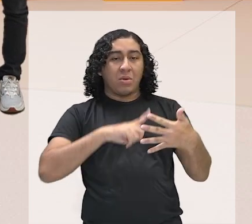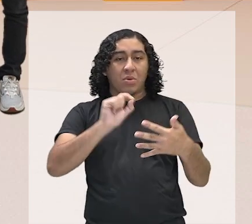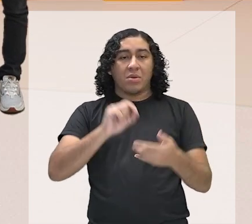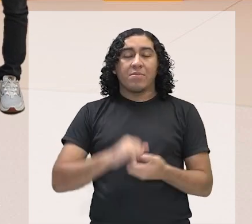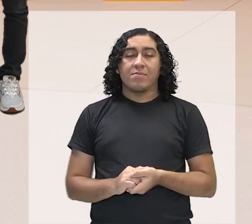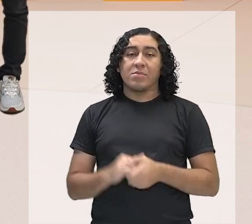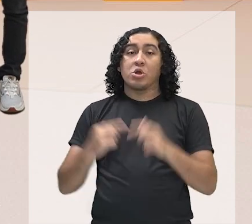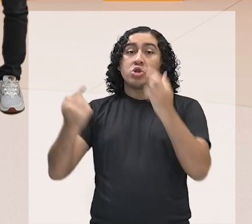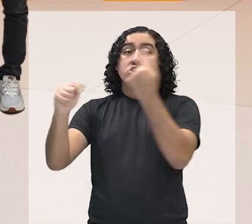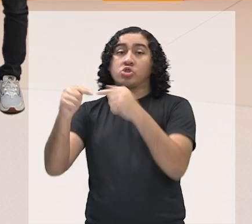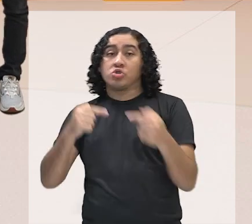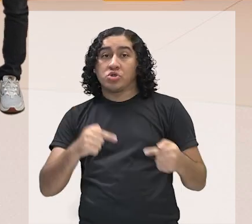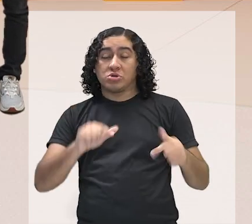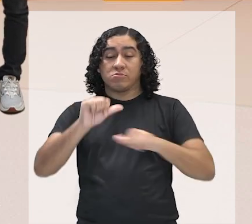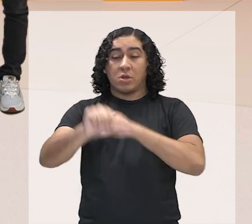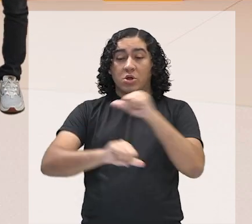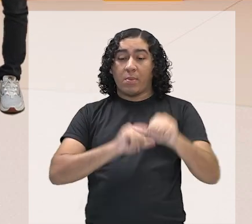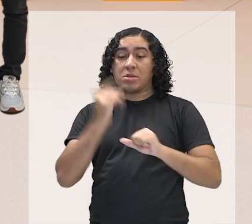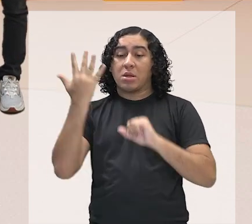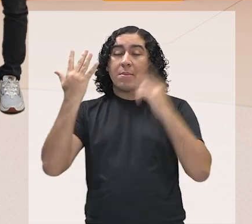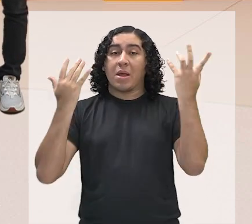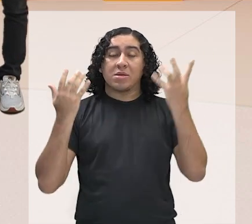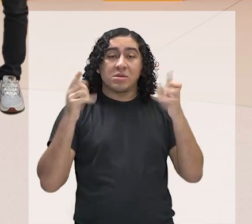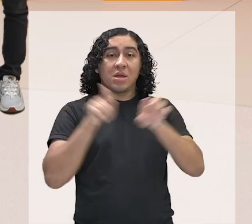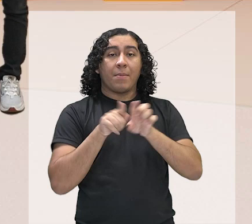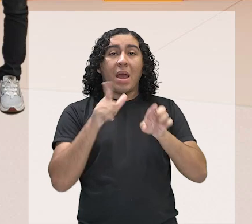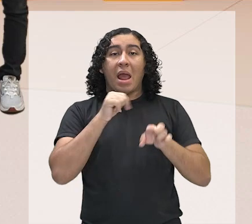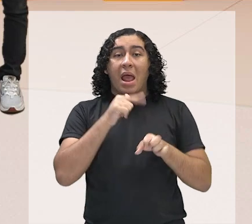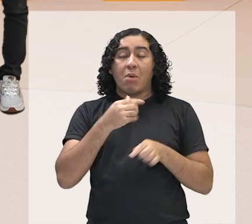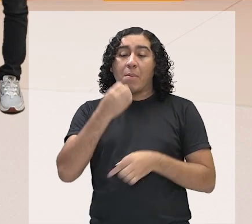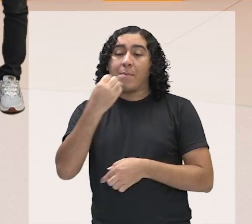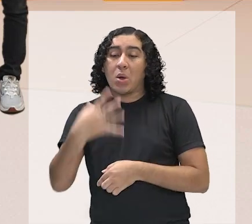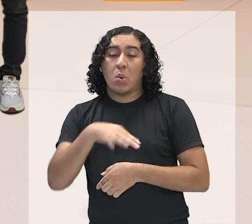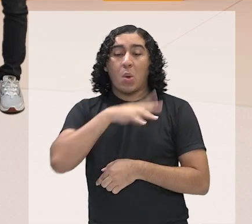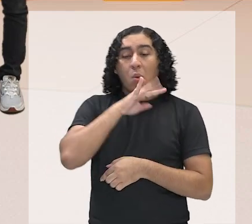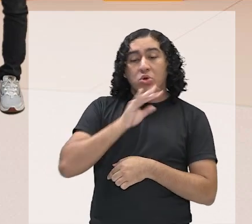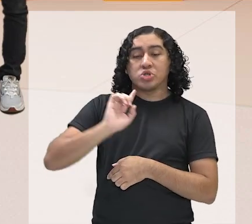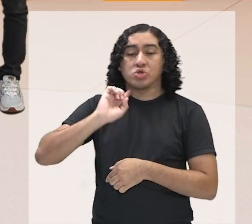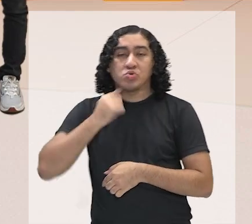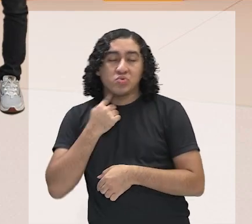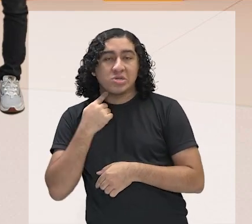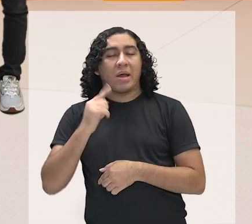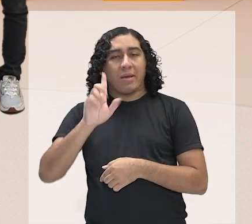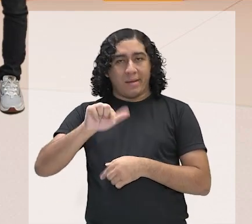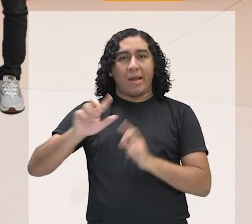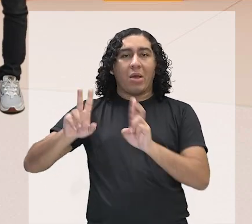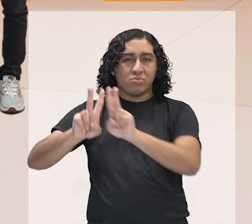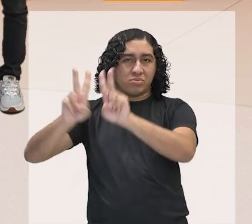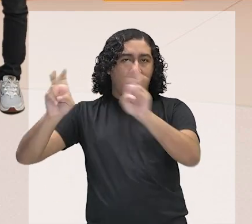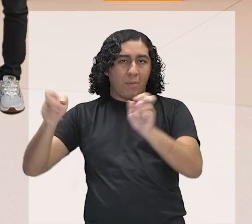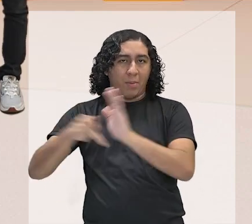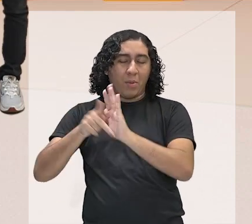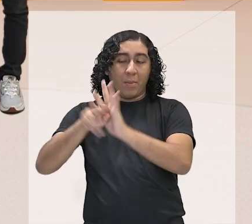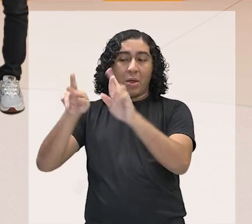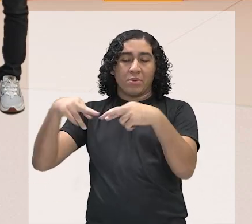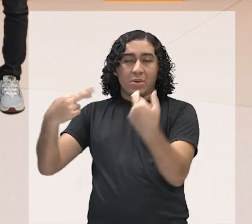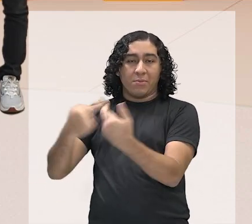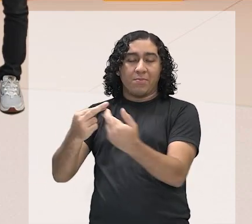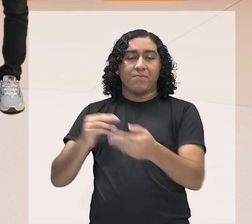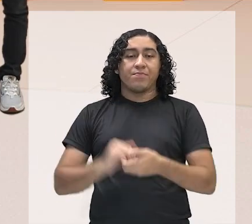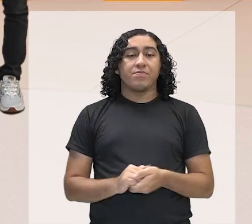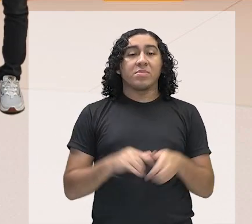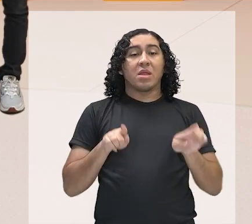as mudanças climáticas e a qualidade da água, era uma pauta ali da Conferência de Estocolmo,